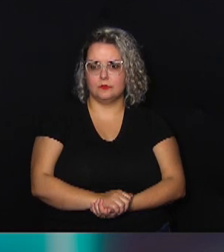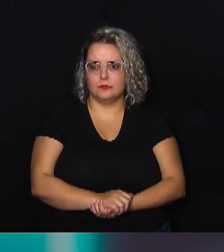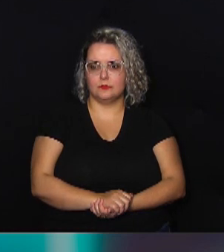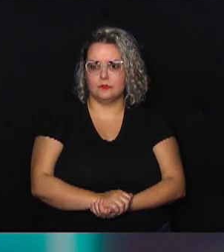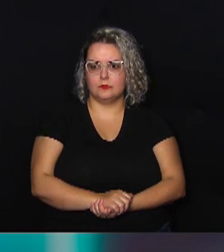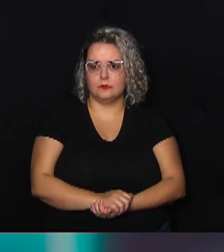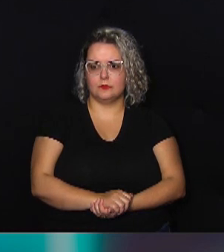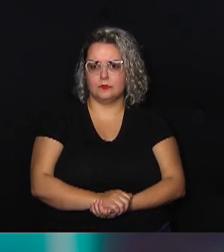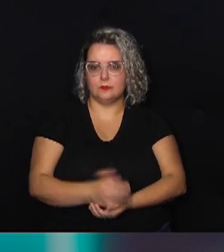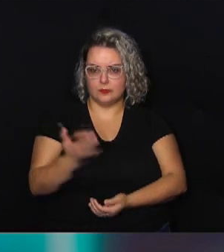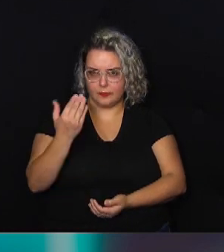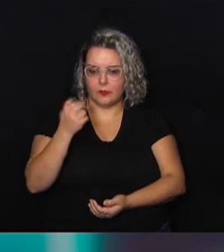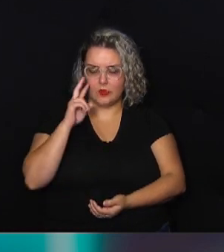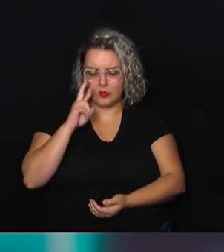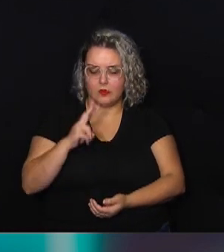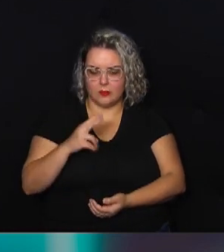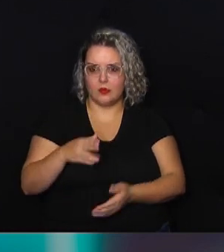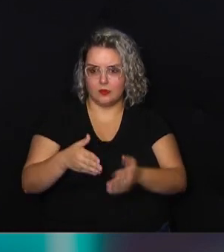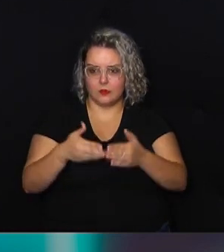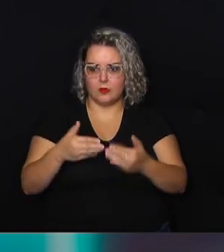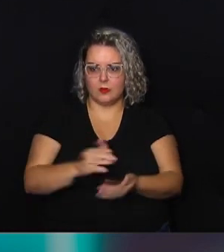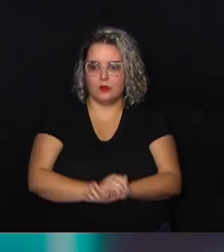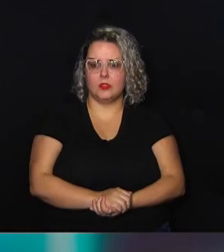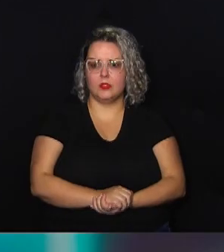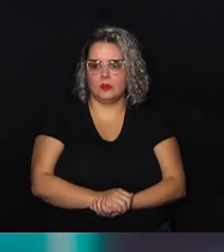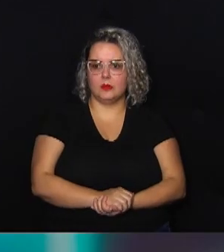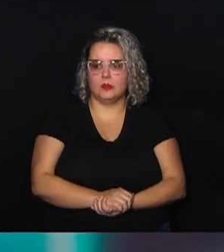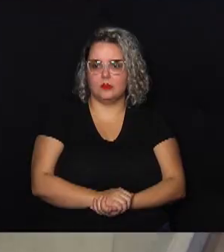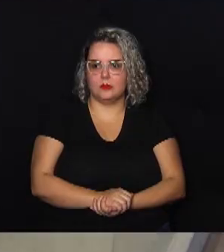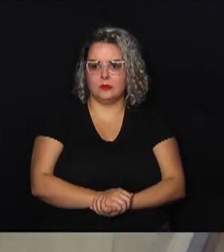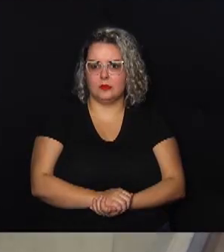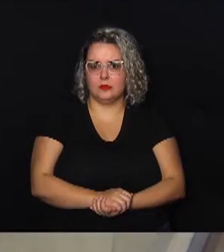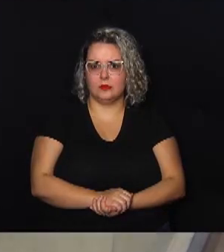Vem aqui, Fabinho. Porque... Hã?